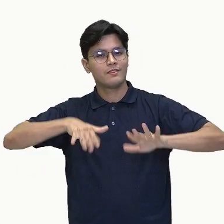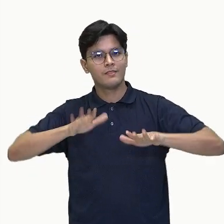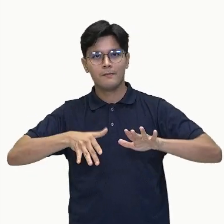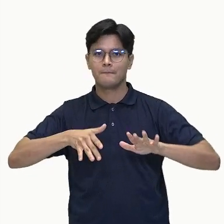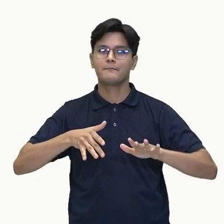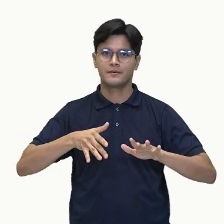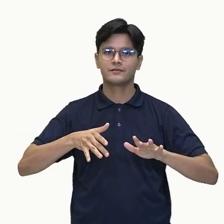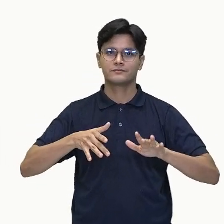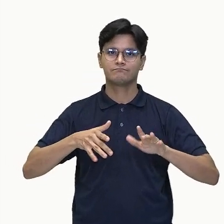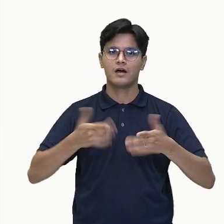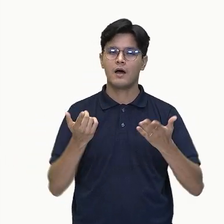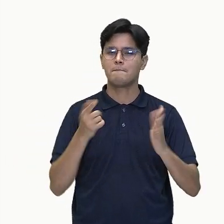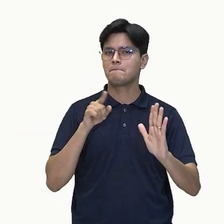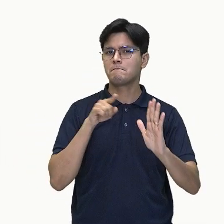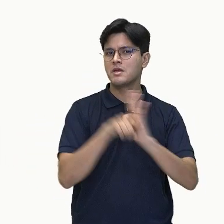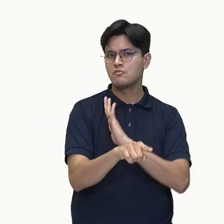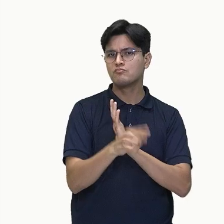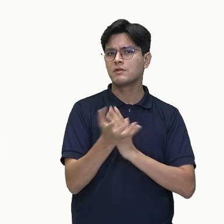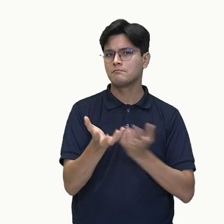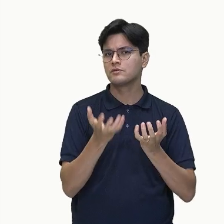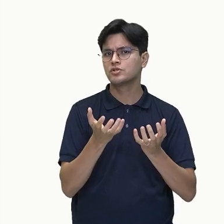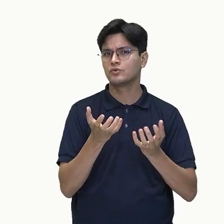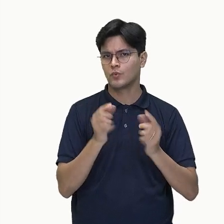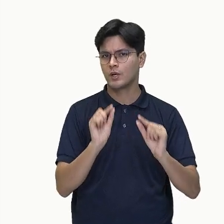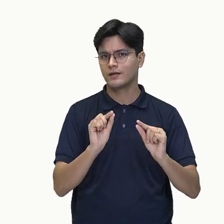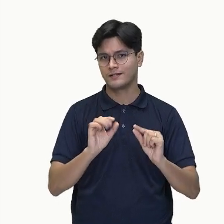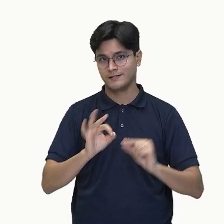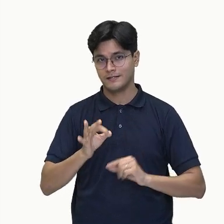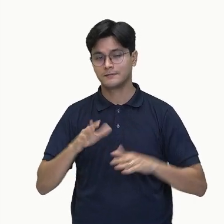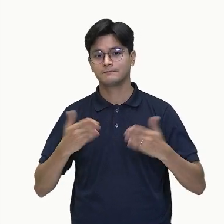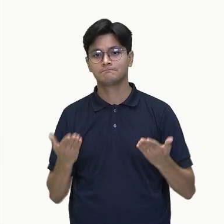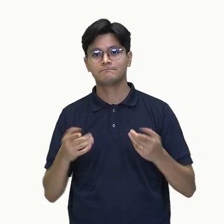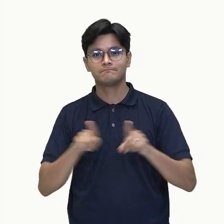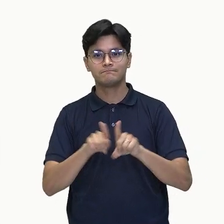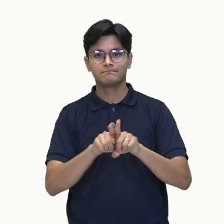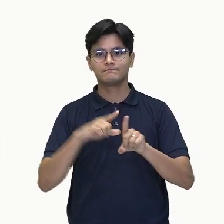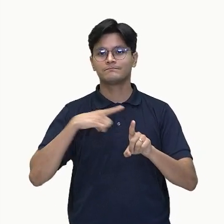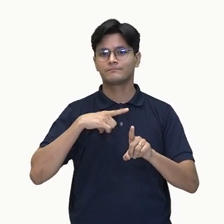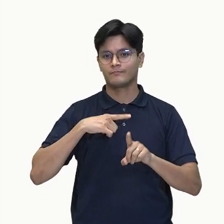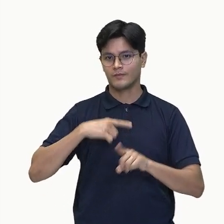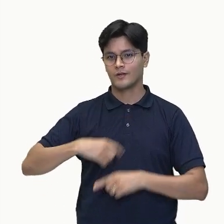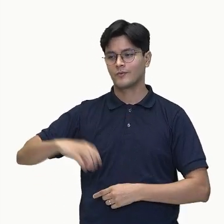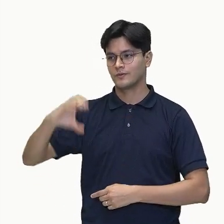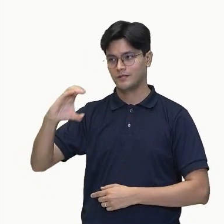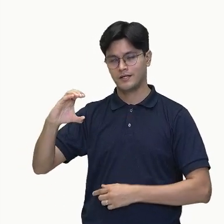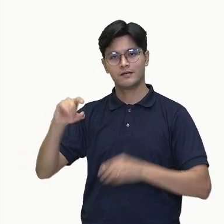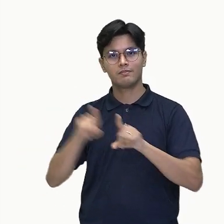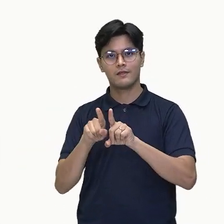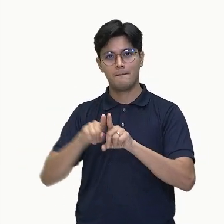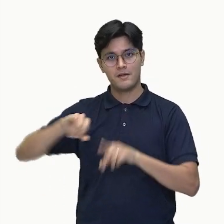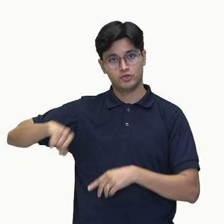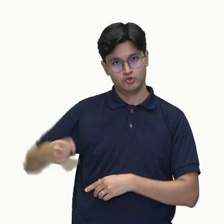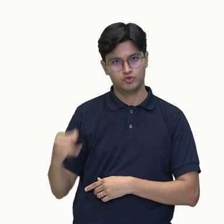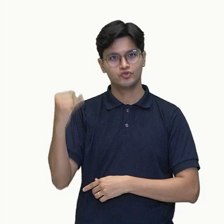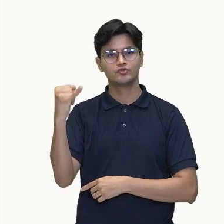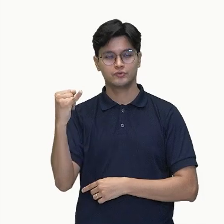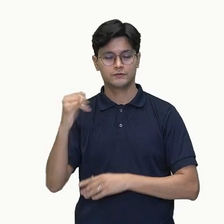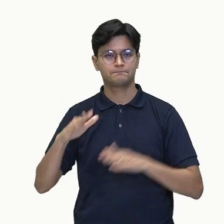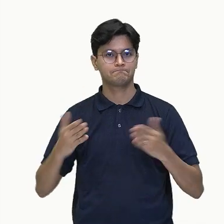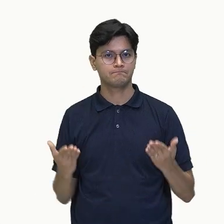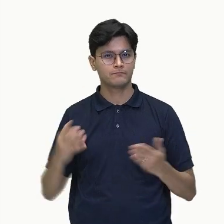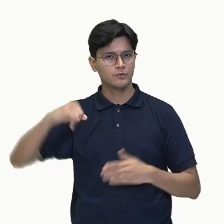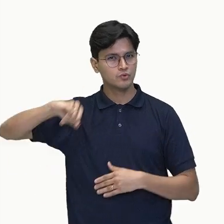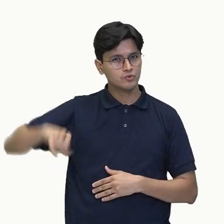também podemos associar o montante, o capital e os juros. Ou seja, assim como nos juros